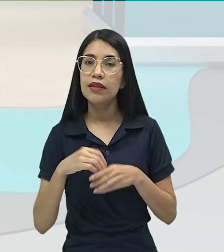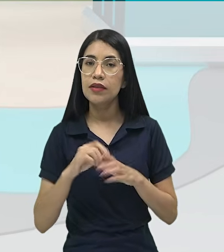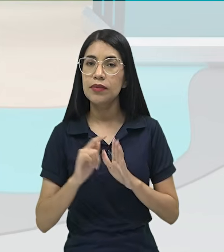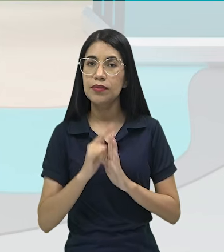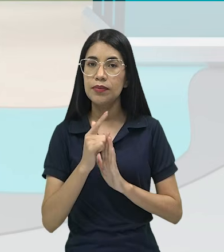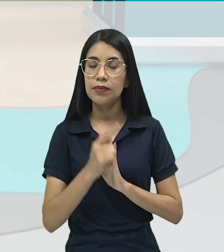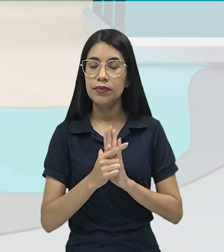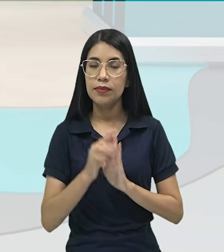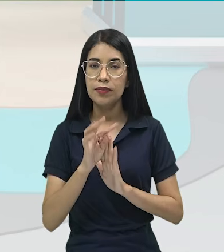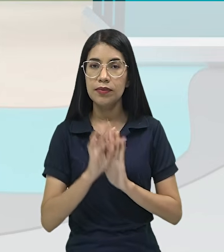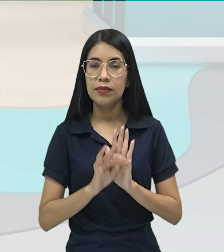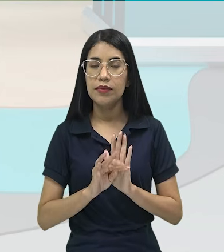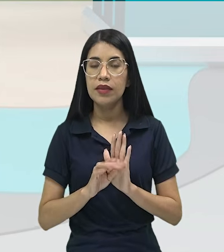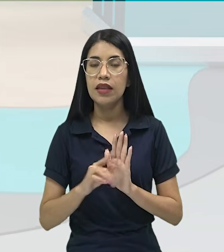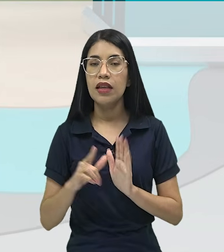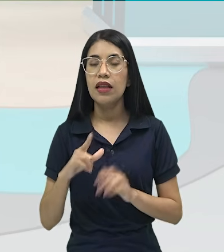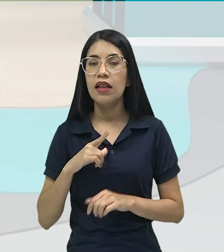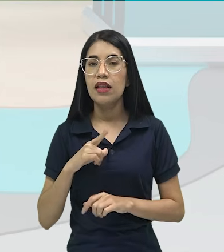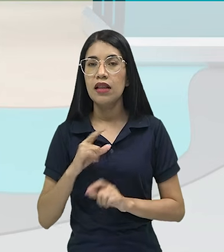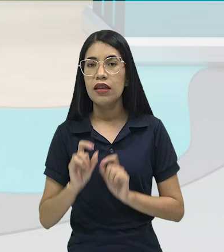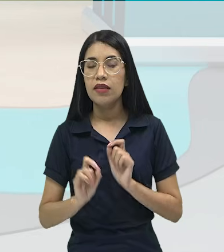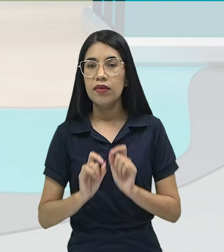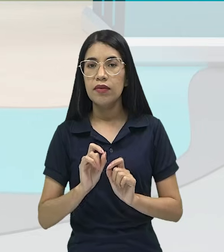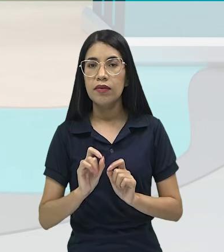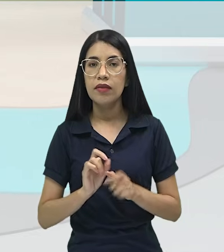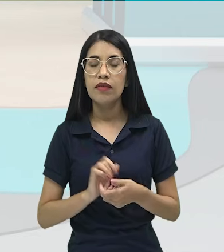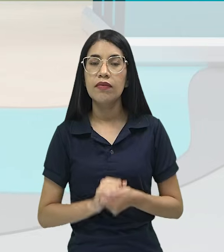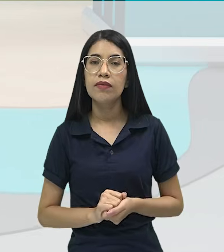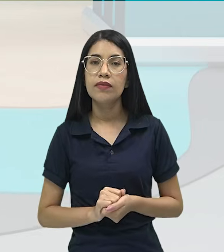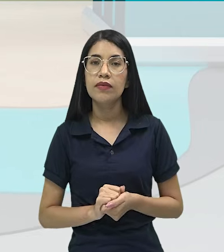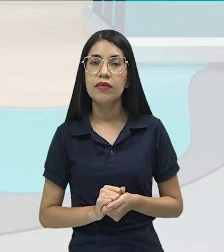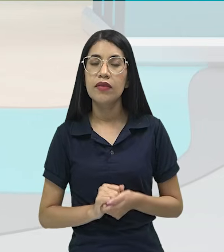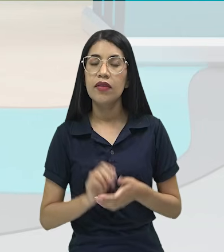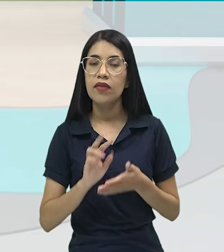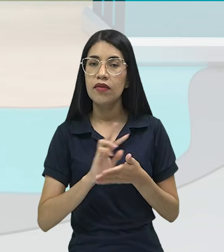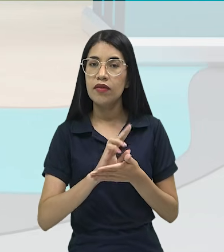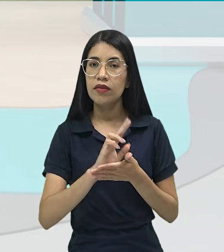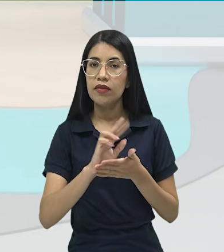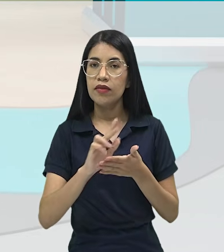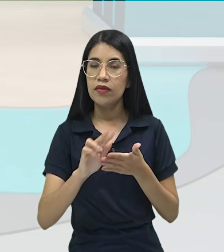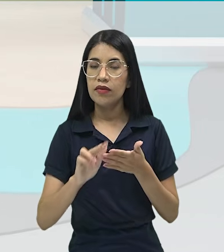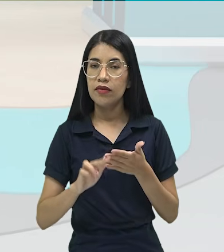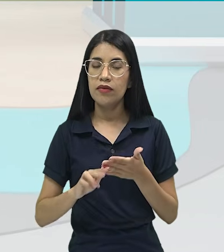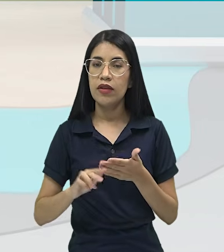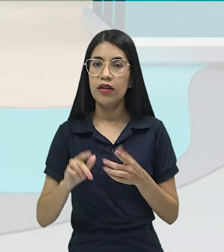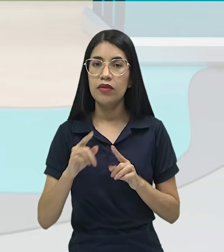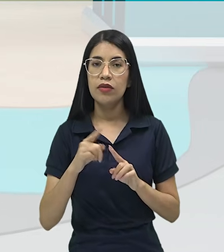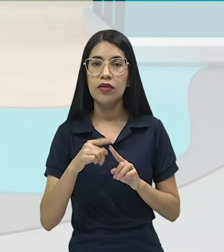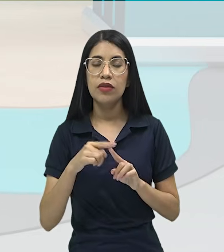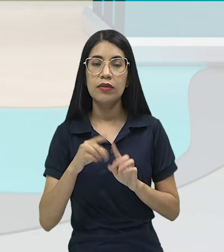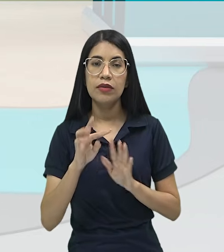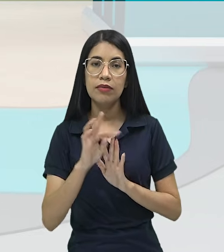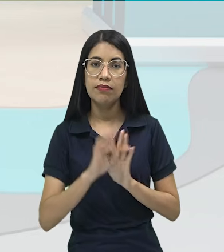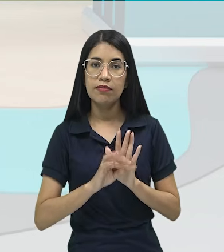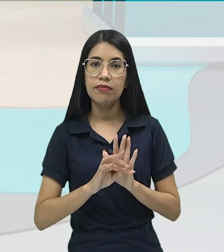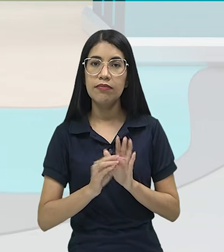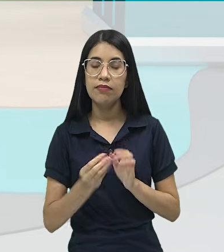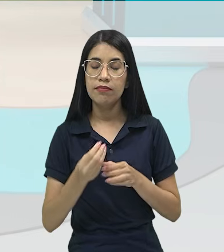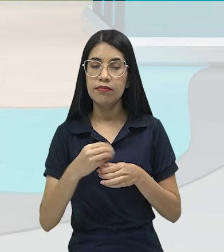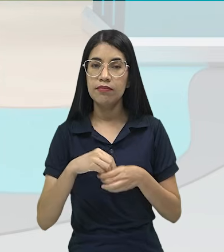textuais, nós podemos ter, né, diversas formas de textos,